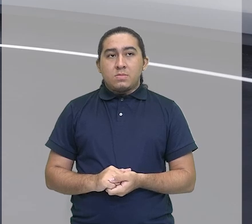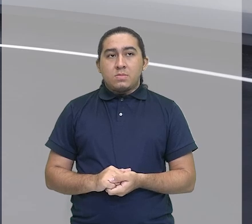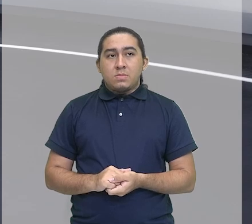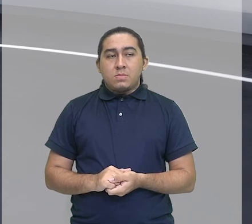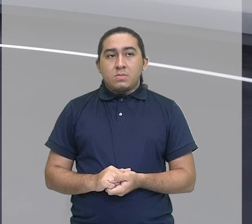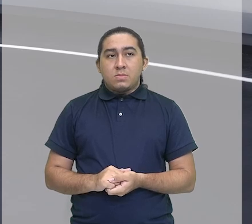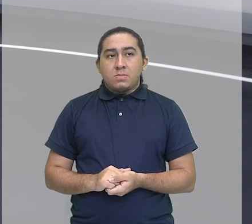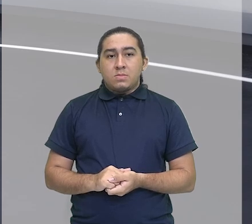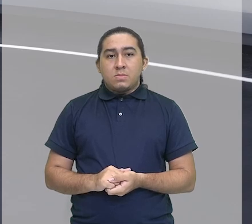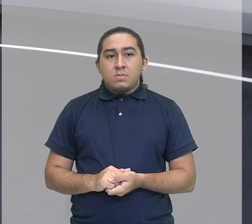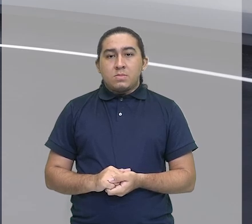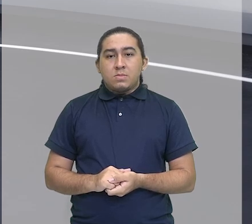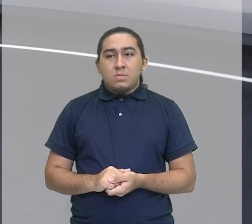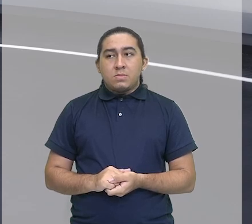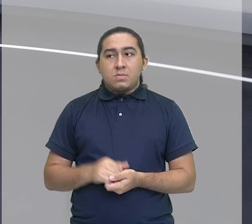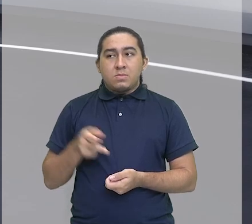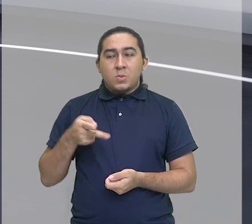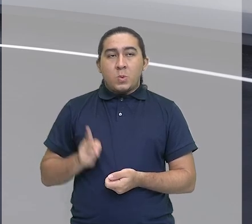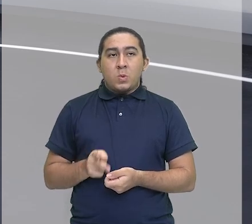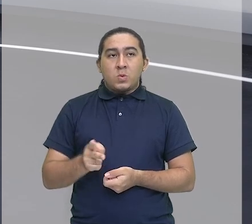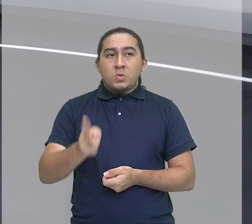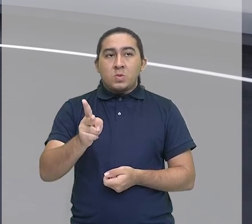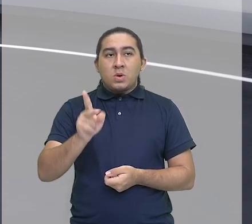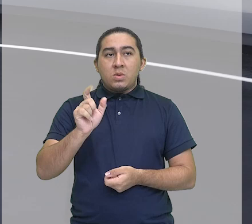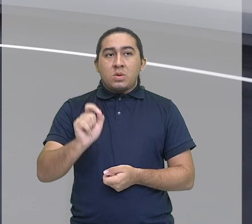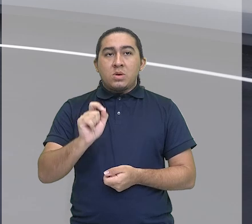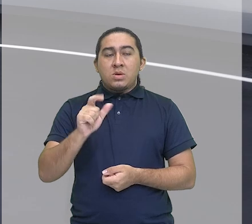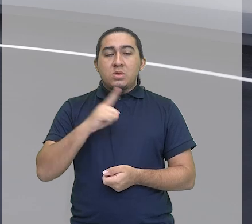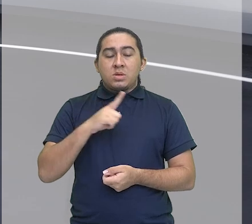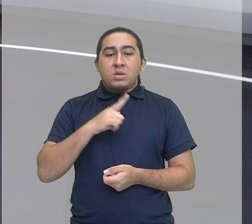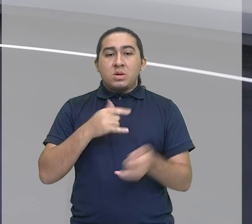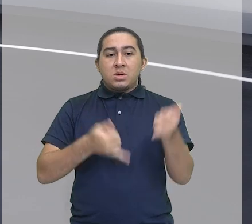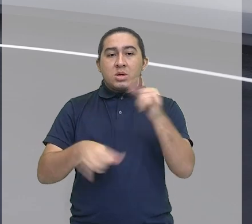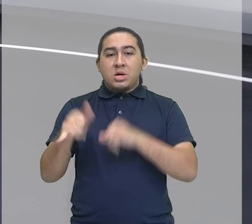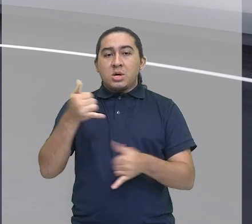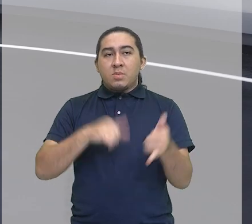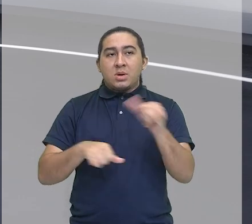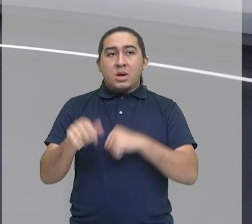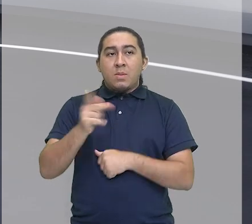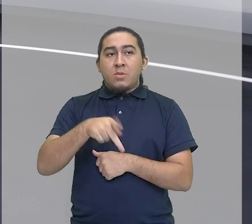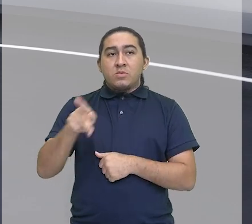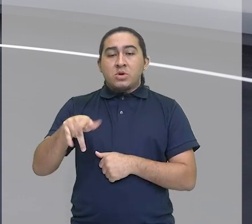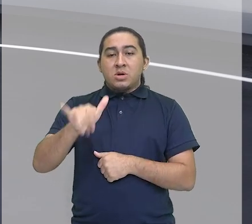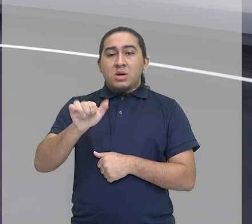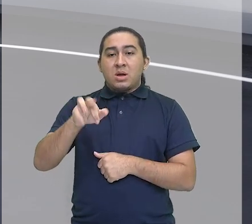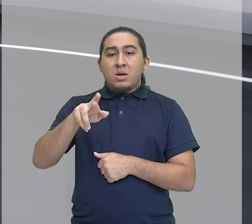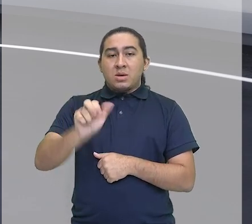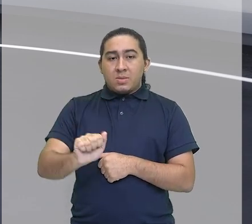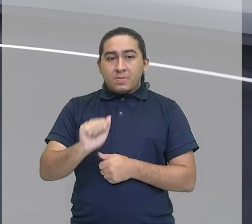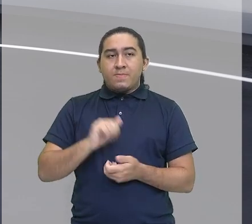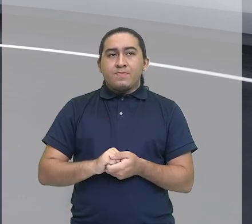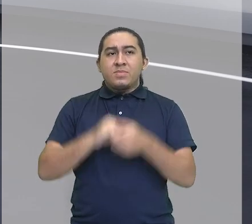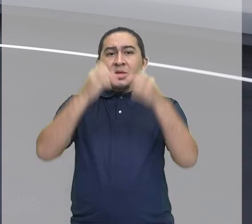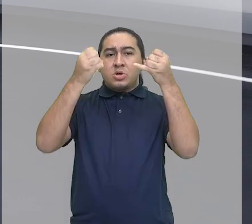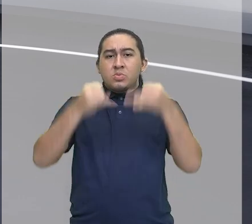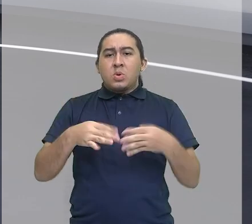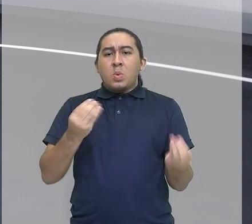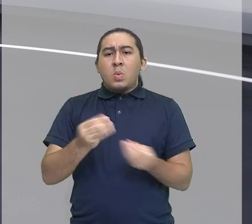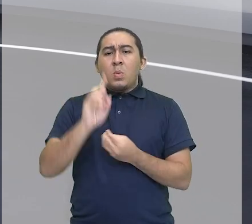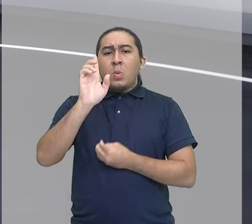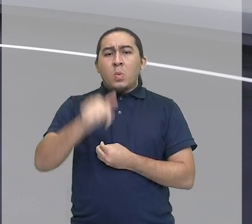Vamos agora continuar aí sobre química, né? E professora Yara, me explica um pouco como eram